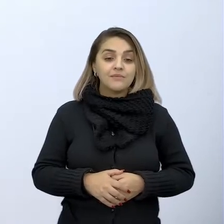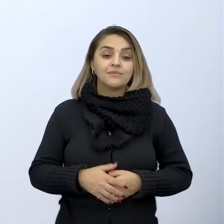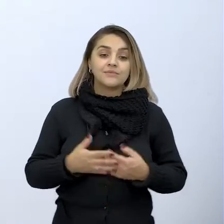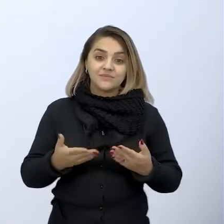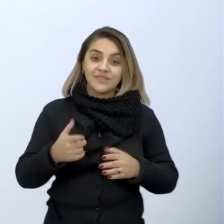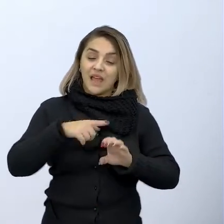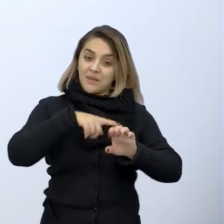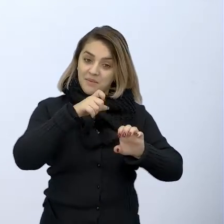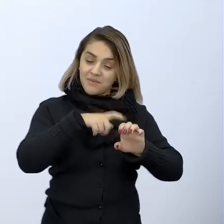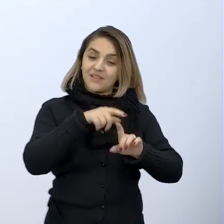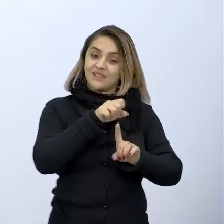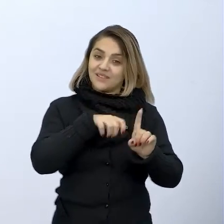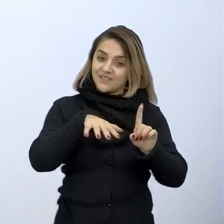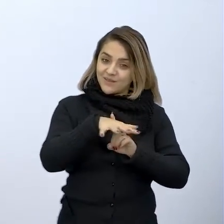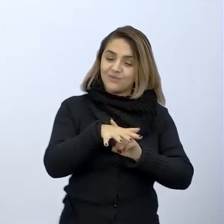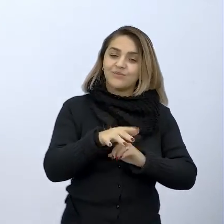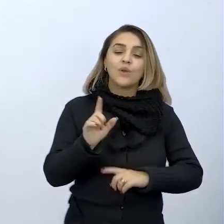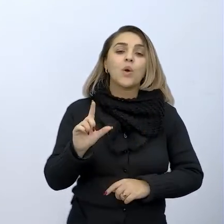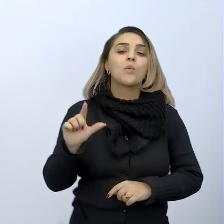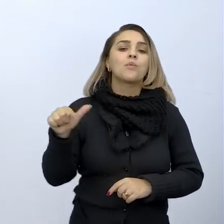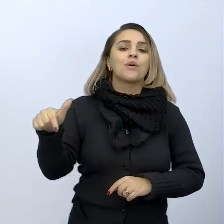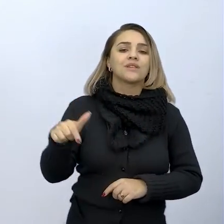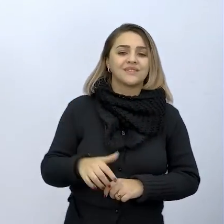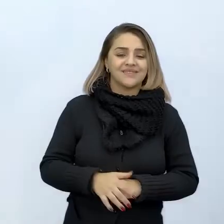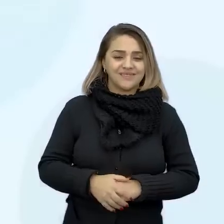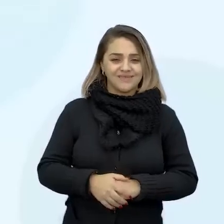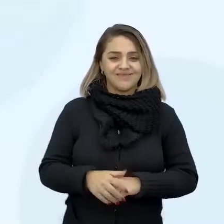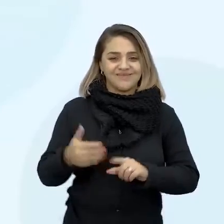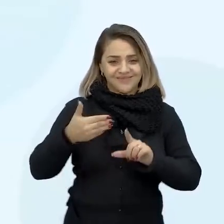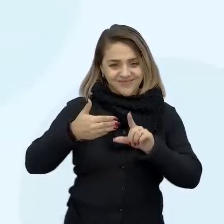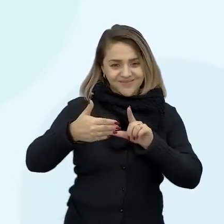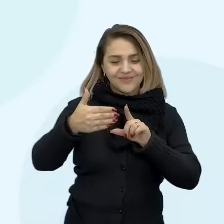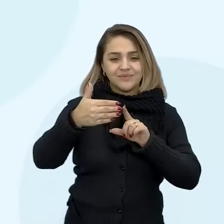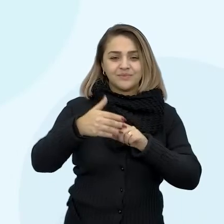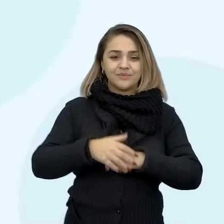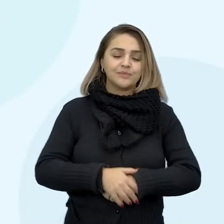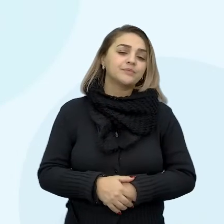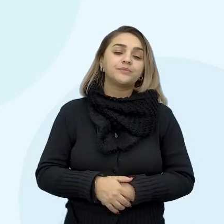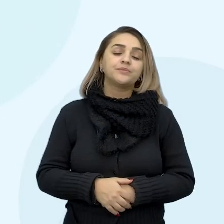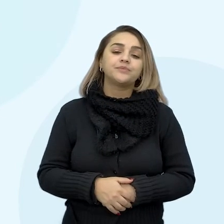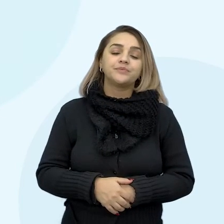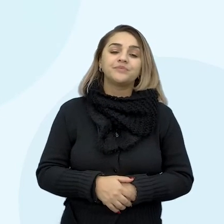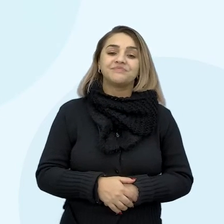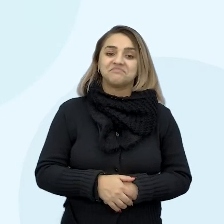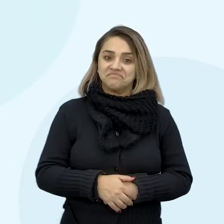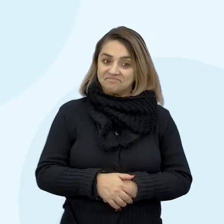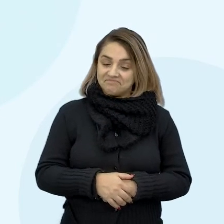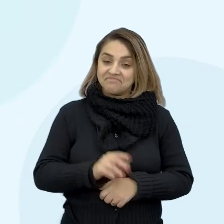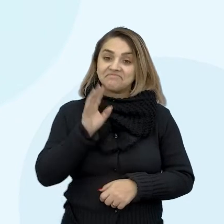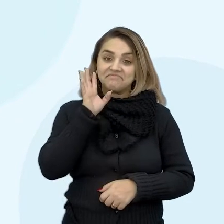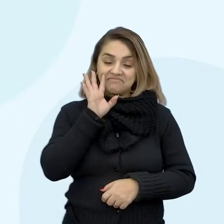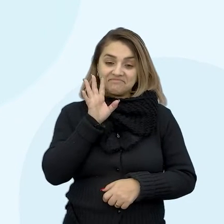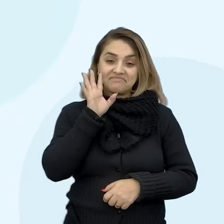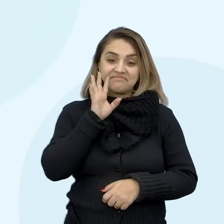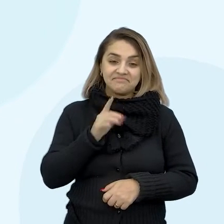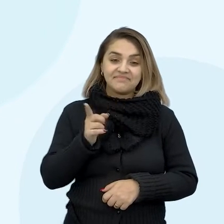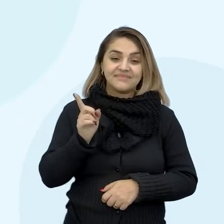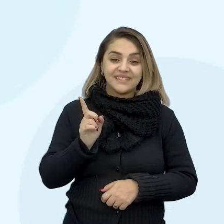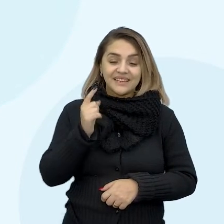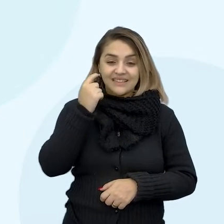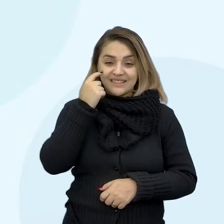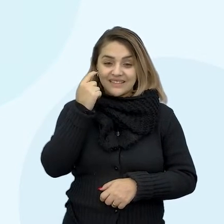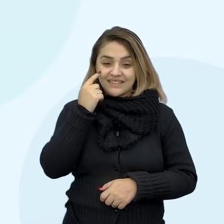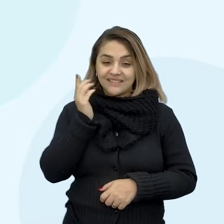Mas tem mais. Vamos para o próximo. Bota no LED. Oh, essa aqui tem até um